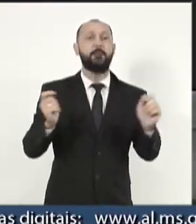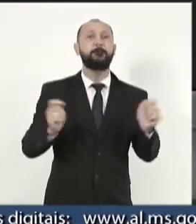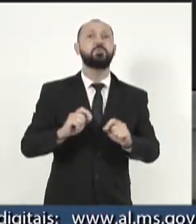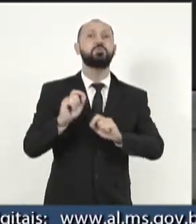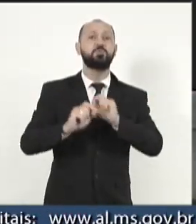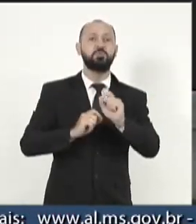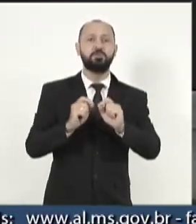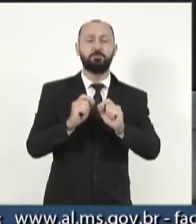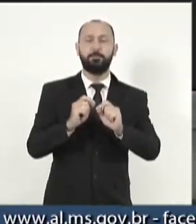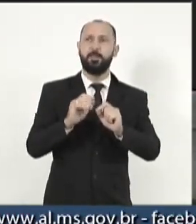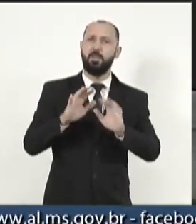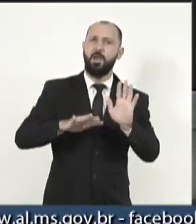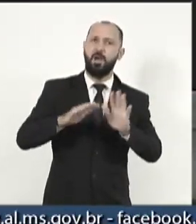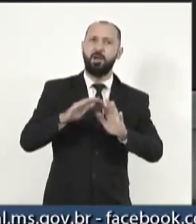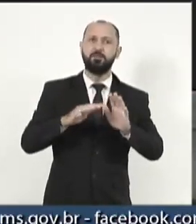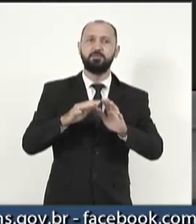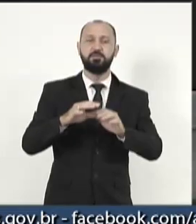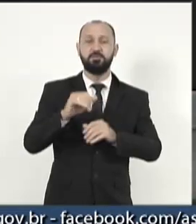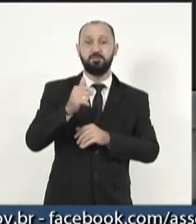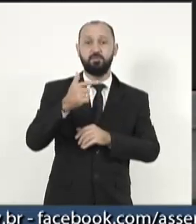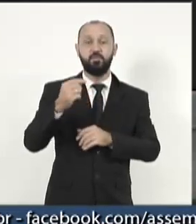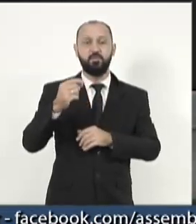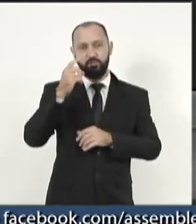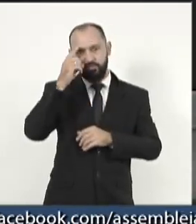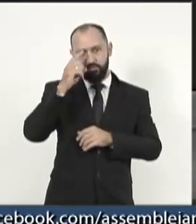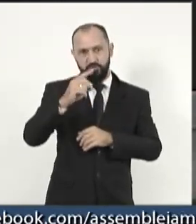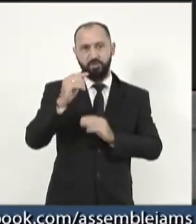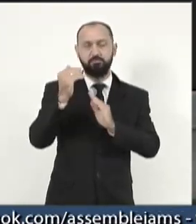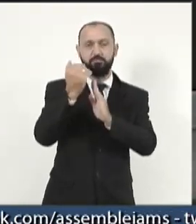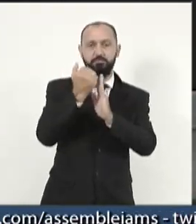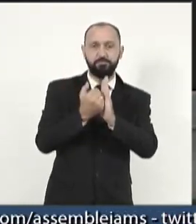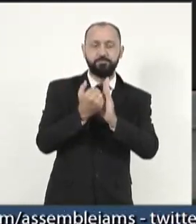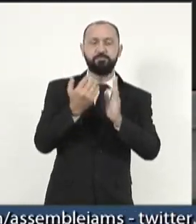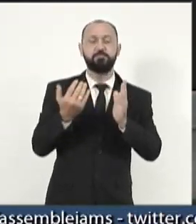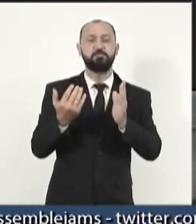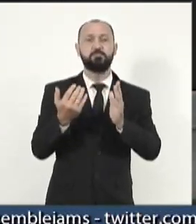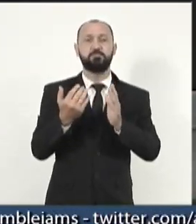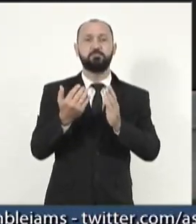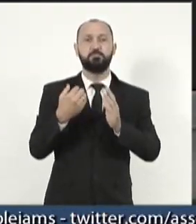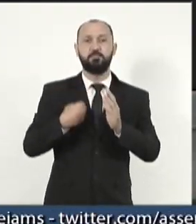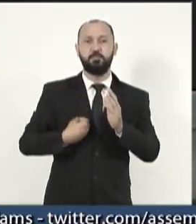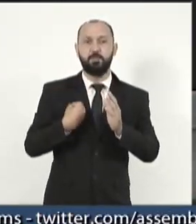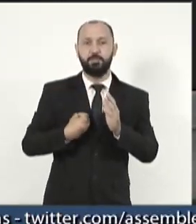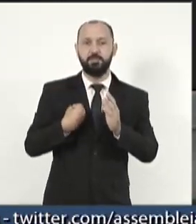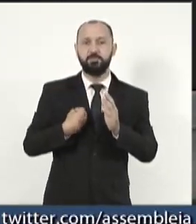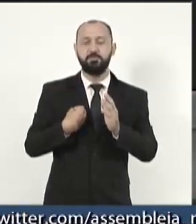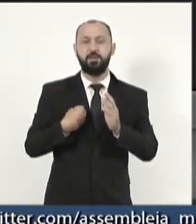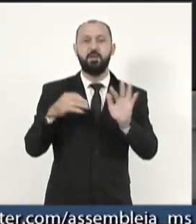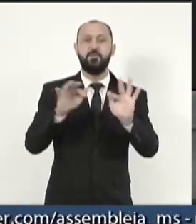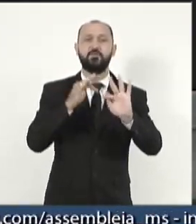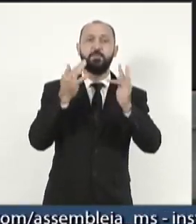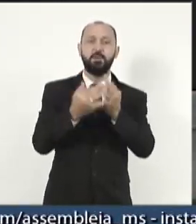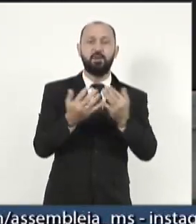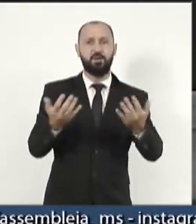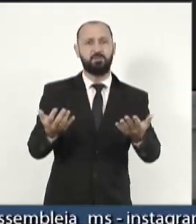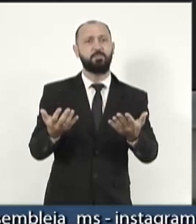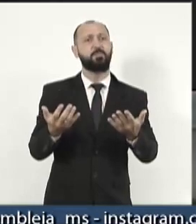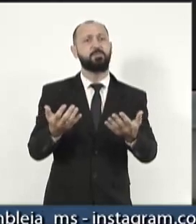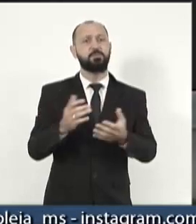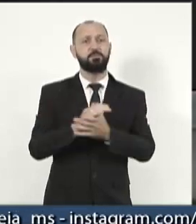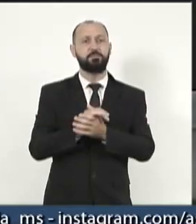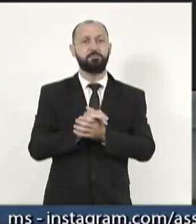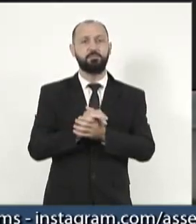do parlamento e o que significa isso. Se nós não tivéssemos aqui, de vez em quando algumas pessoas